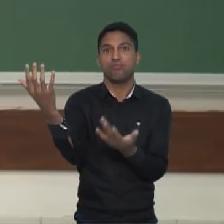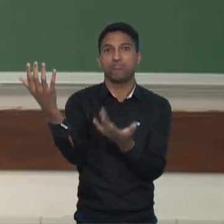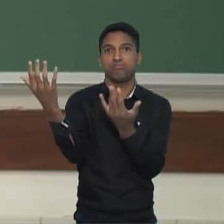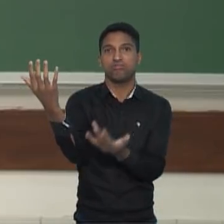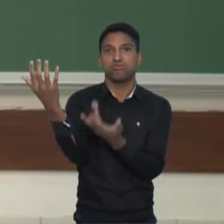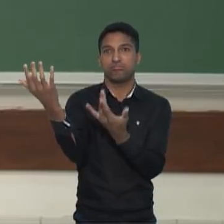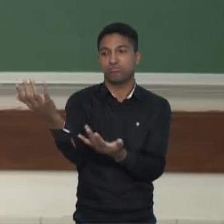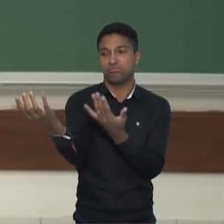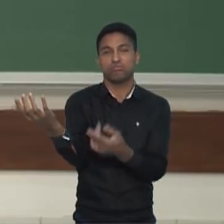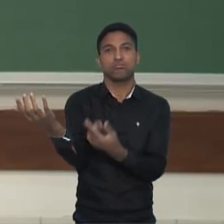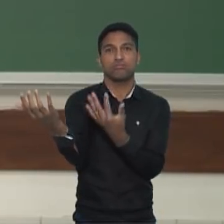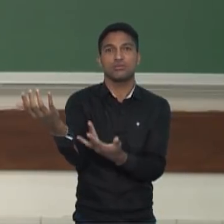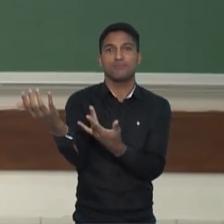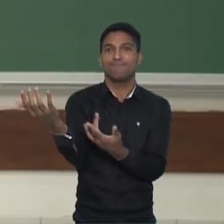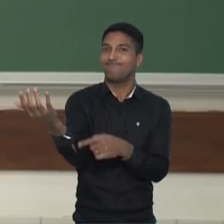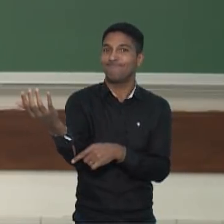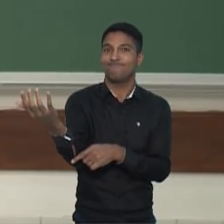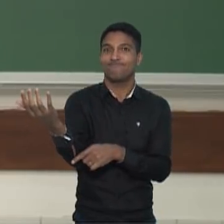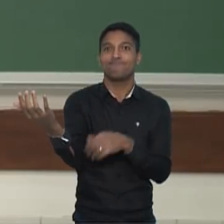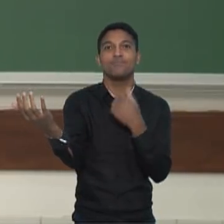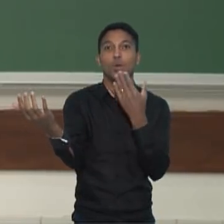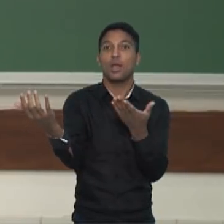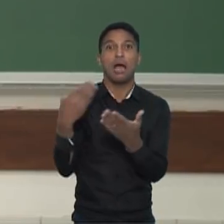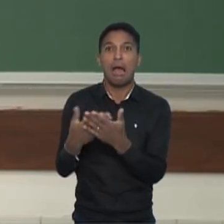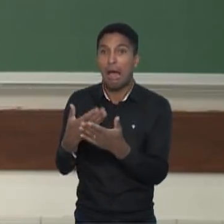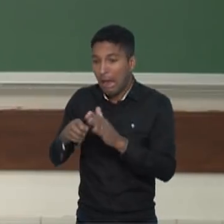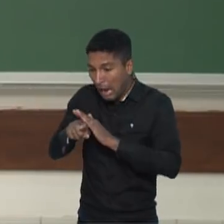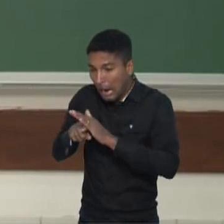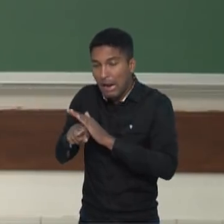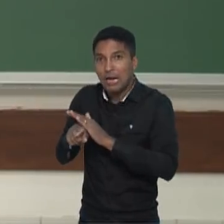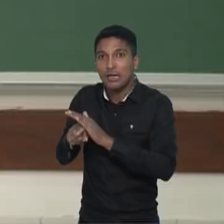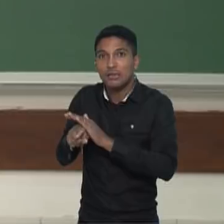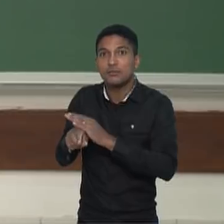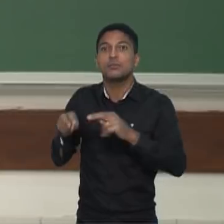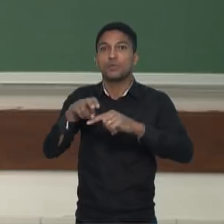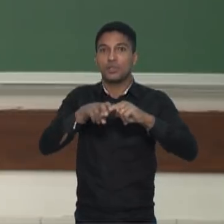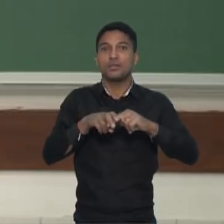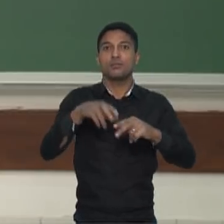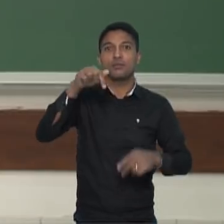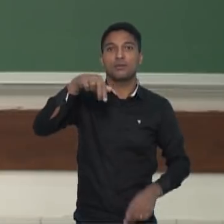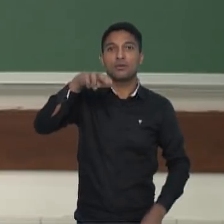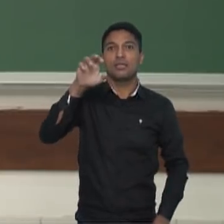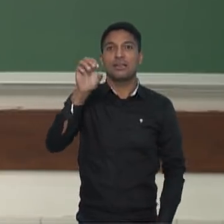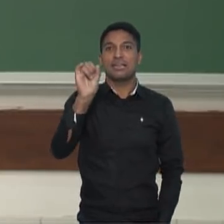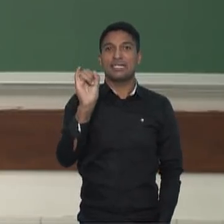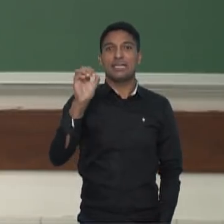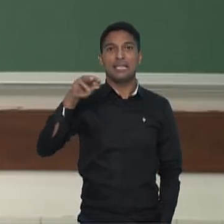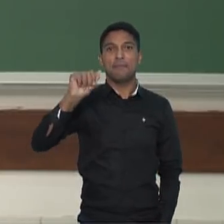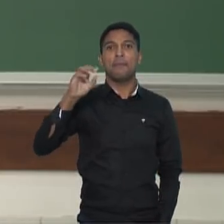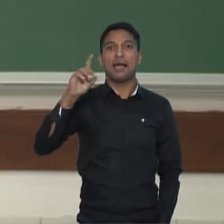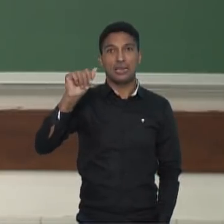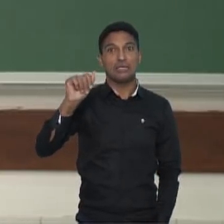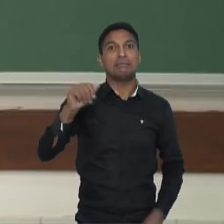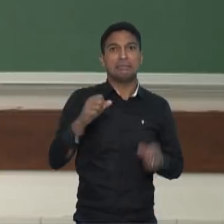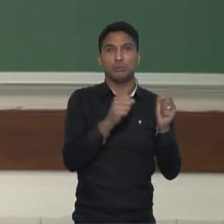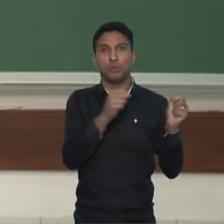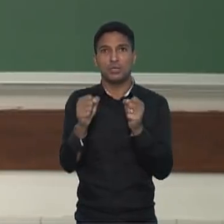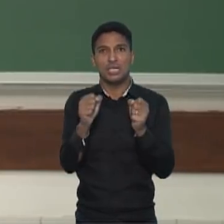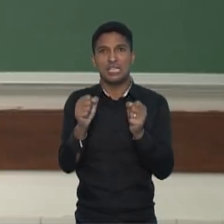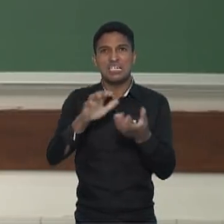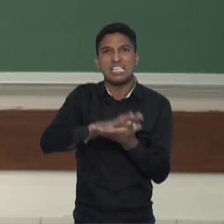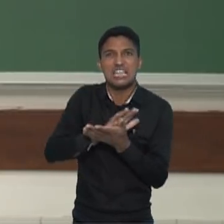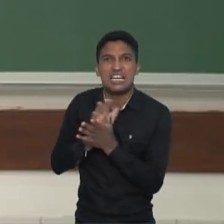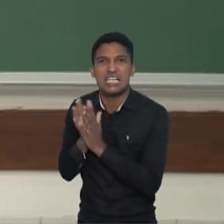poderia ser descoberta a cura de alguma doença, algum remédio, certo? Então, o poder da destruição